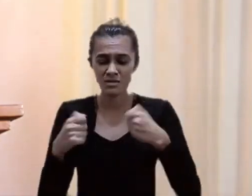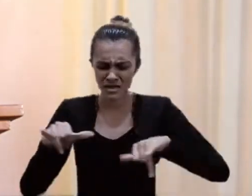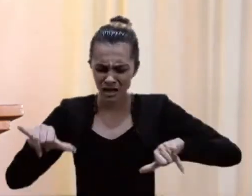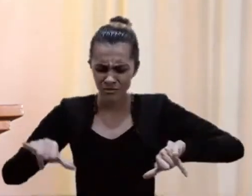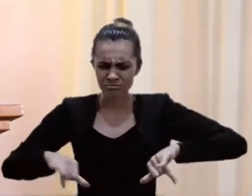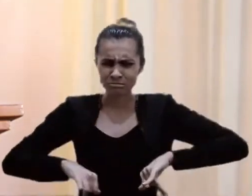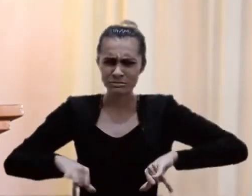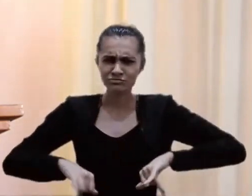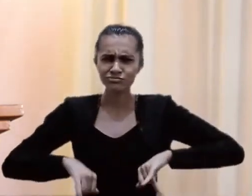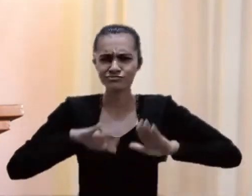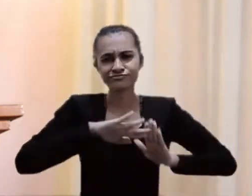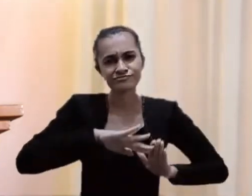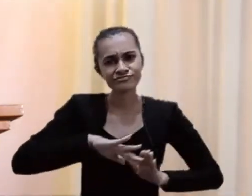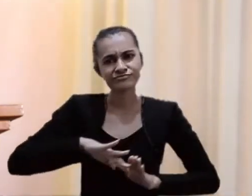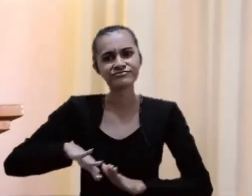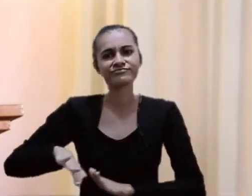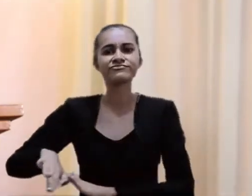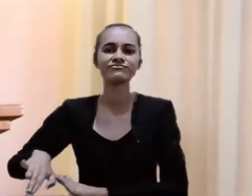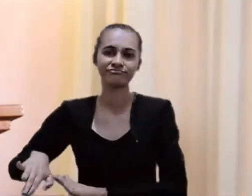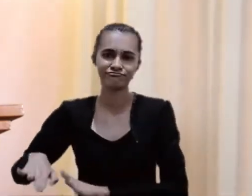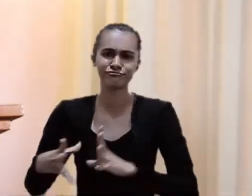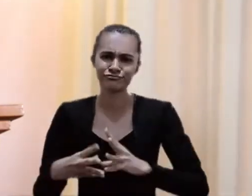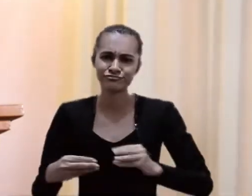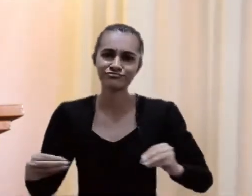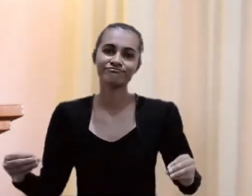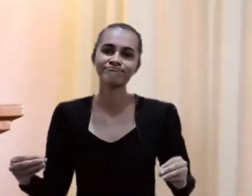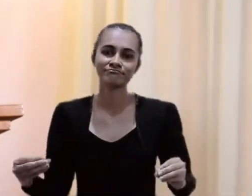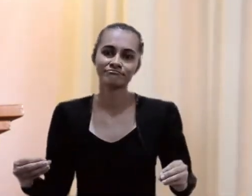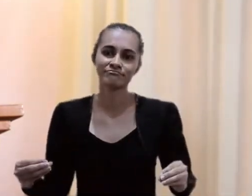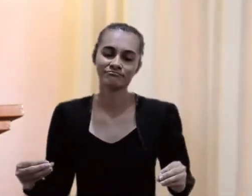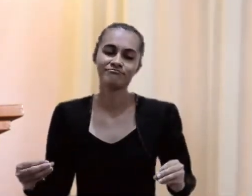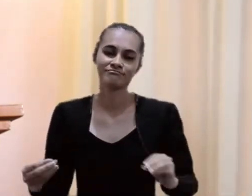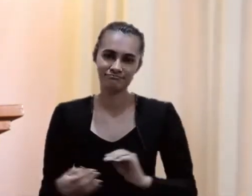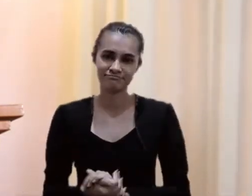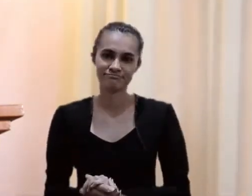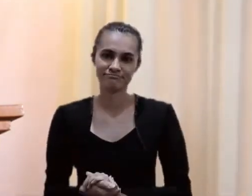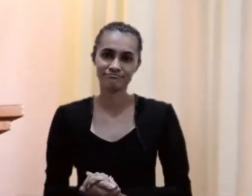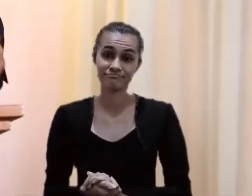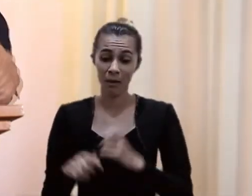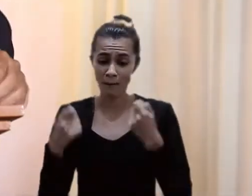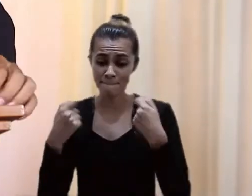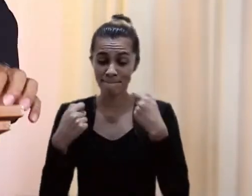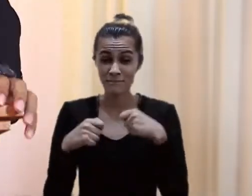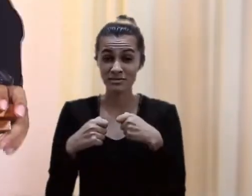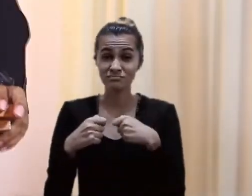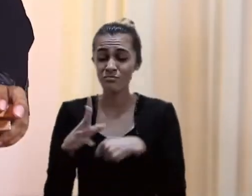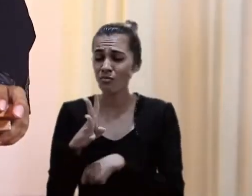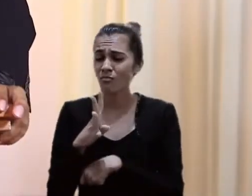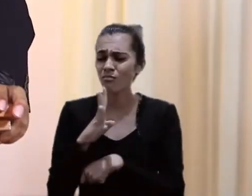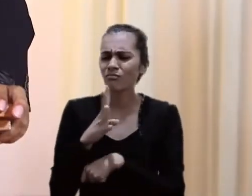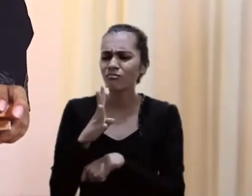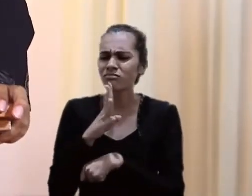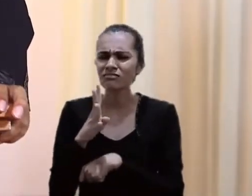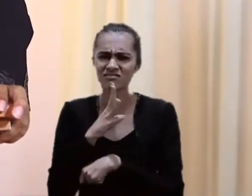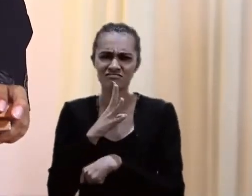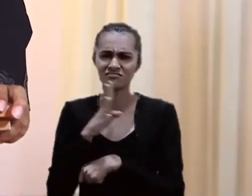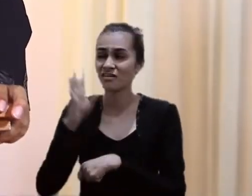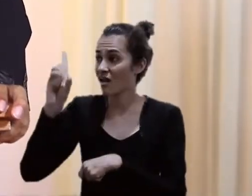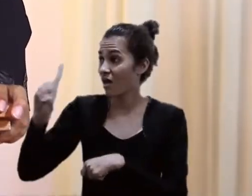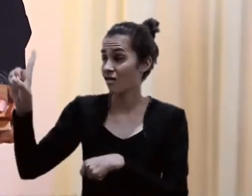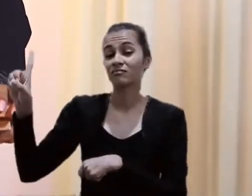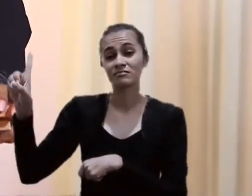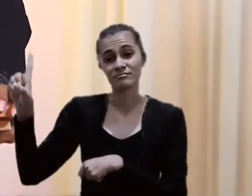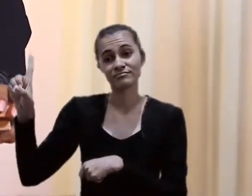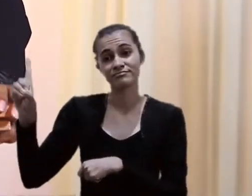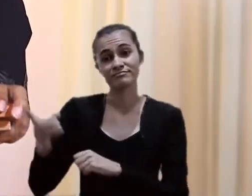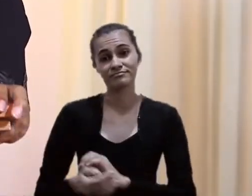que precisam conhecer a Deus através da palavra de Deus. Queridos, e qual é o